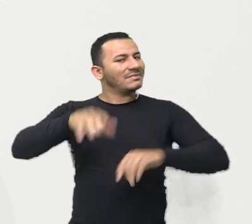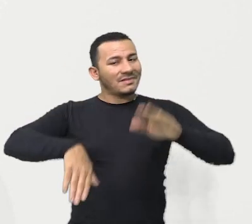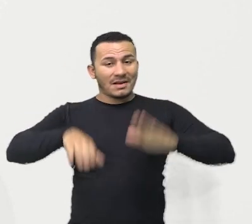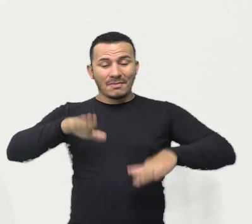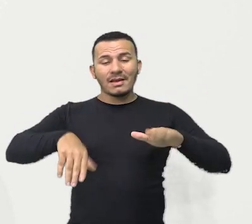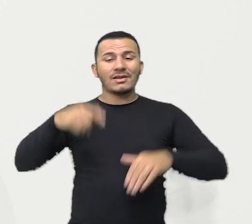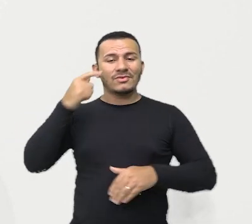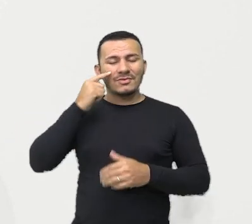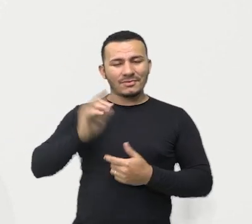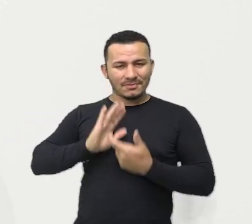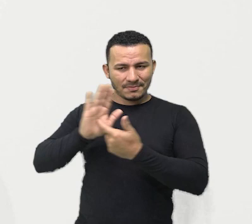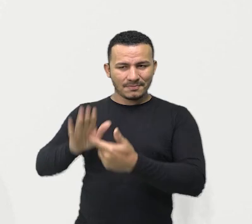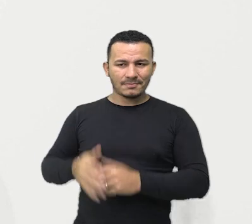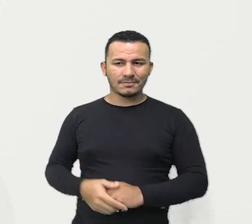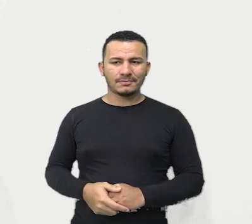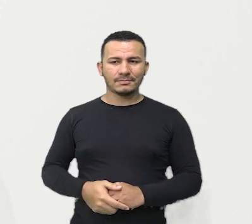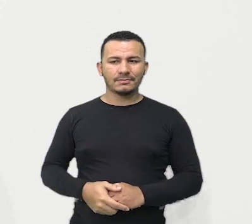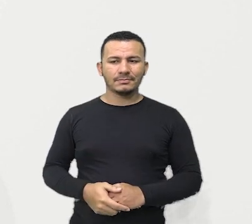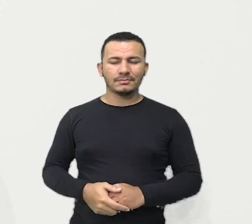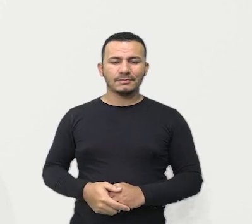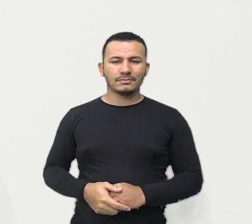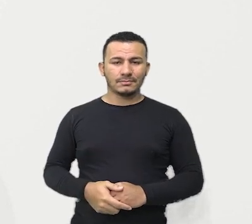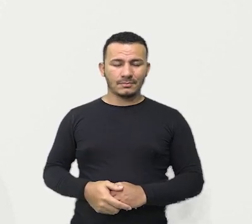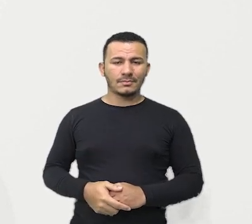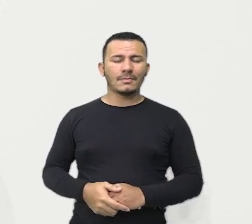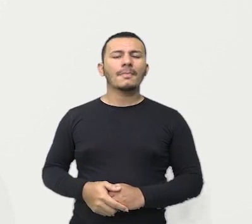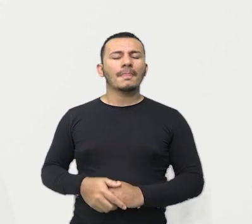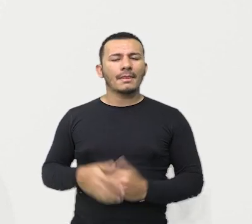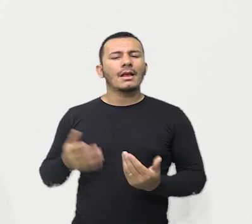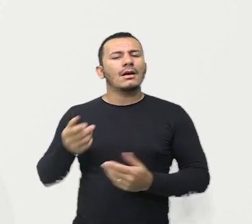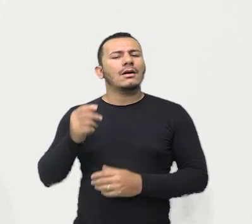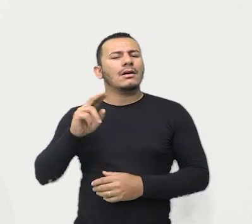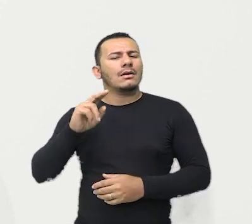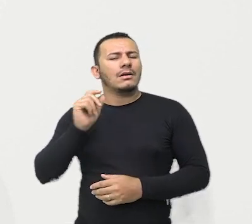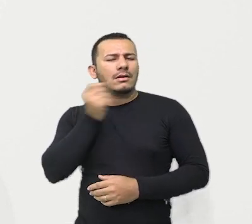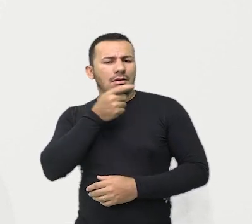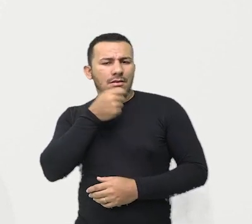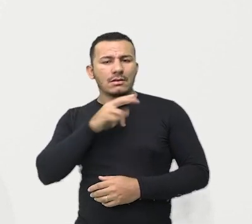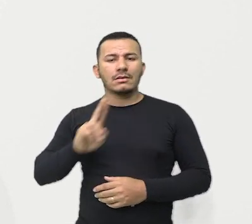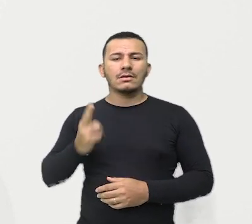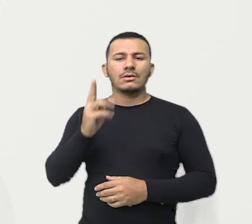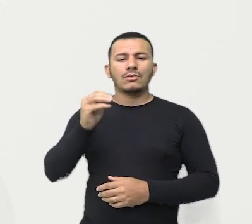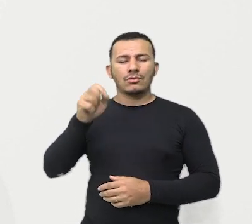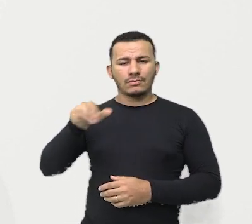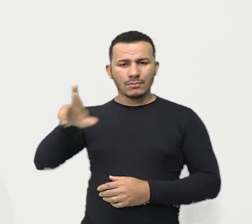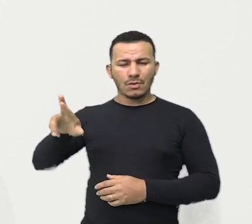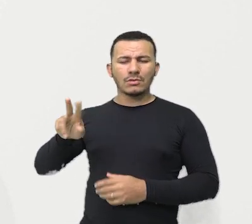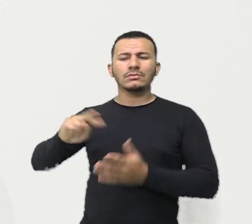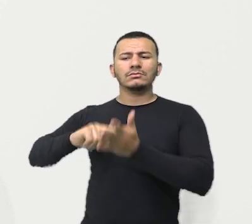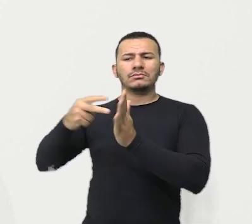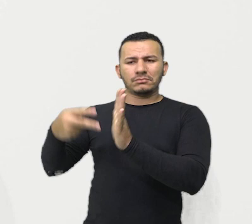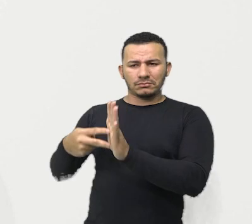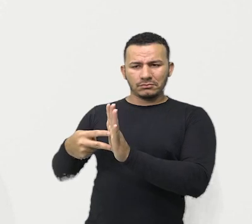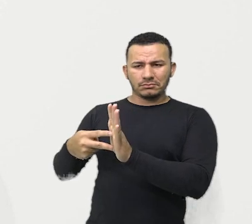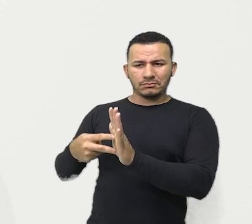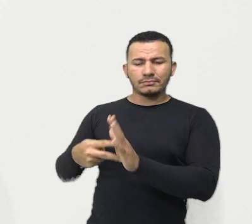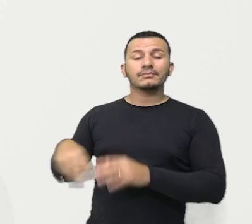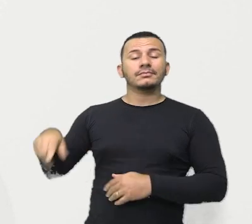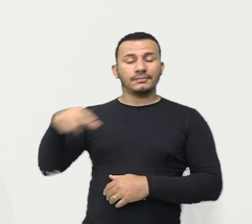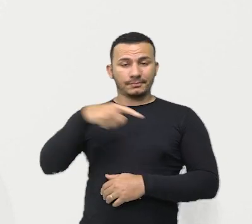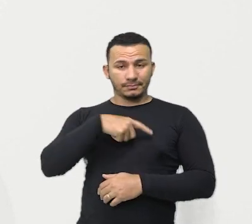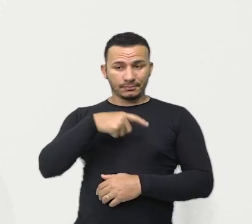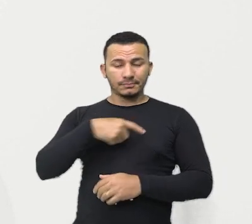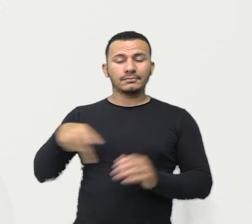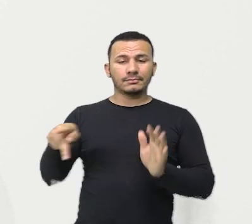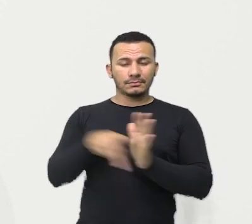avançar. Humor. O que é humor mesmo, professora? Então, em termos textuais, o humor está na